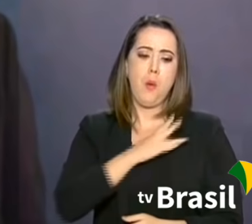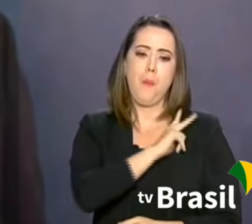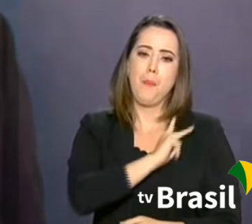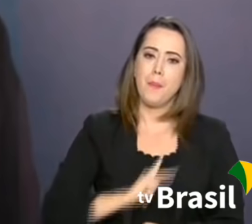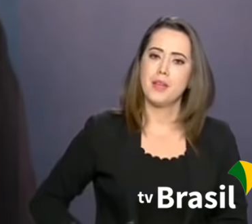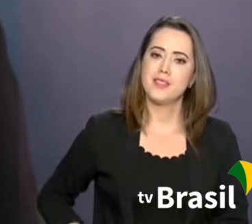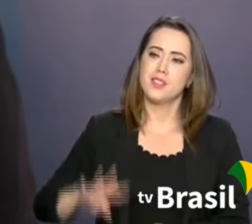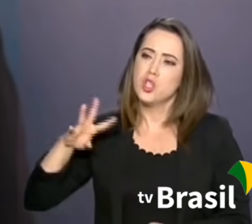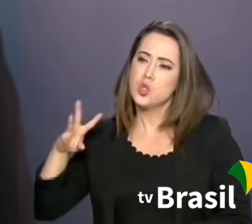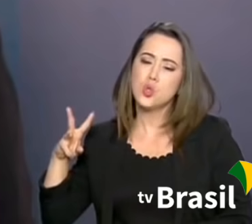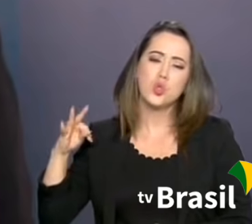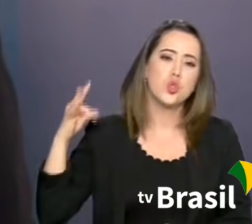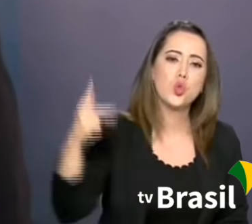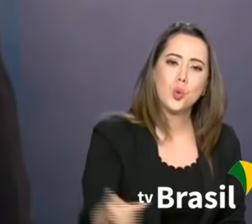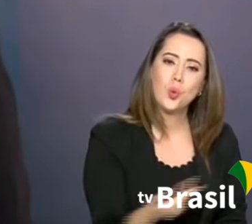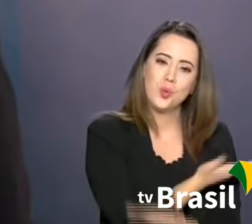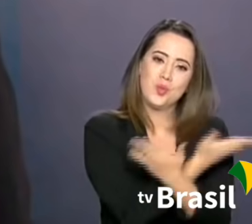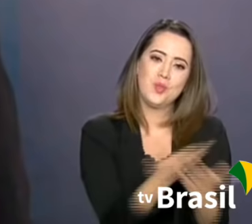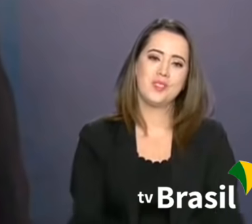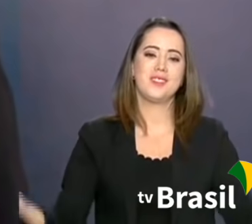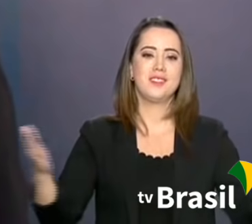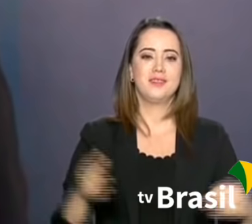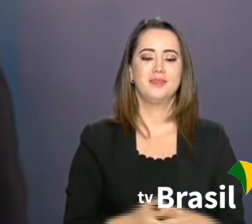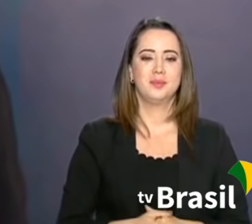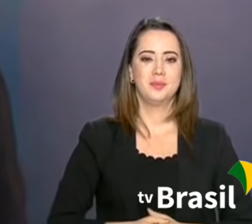de todos vocês.